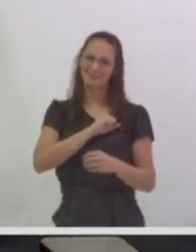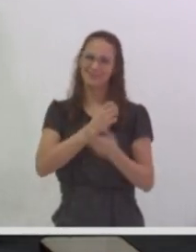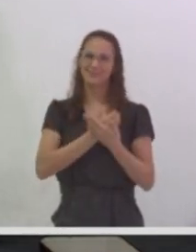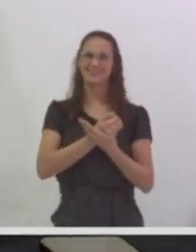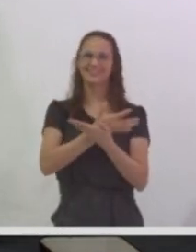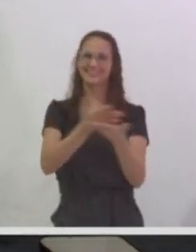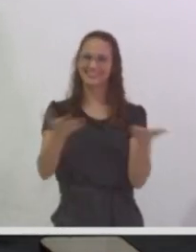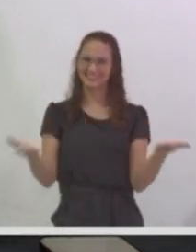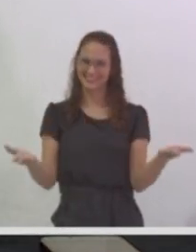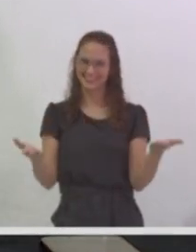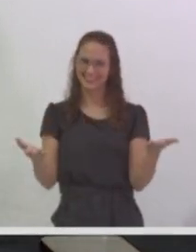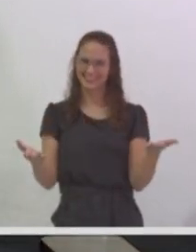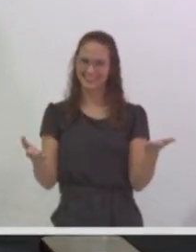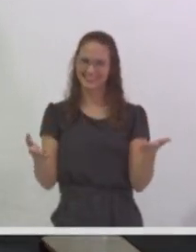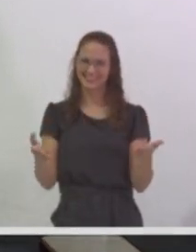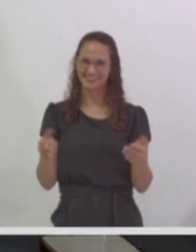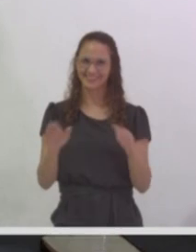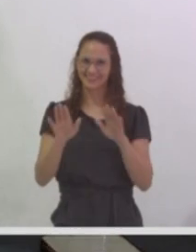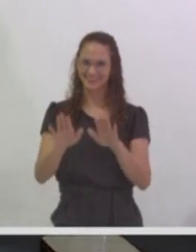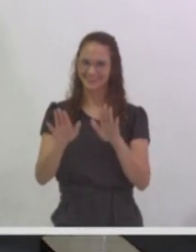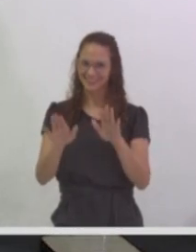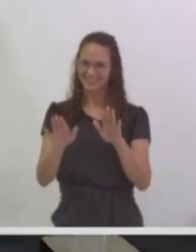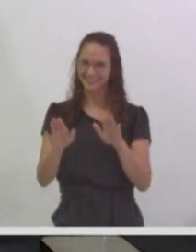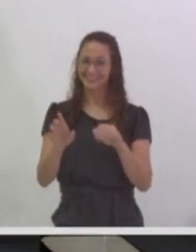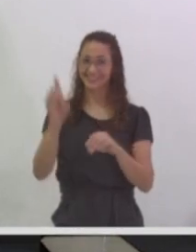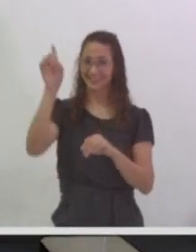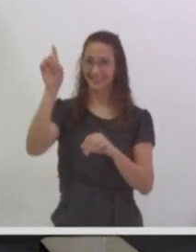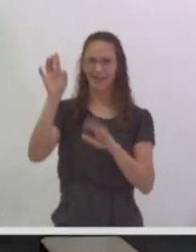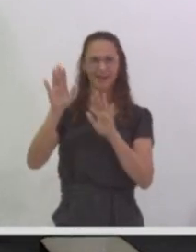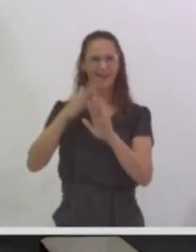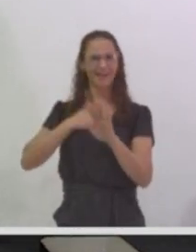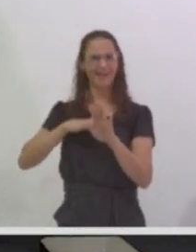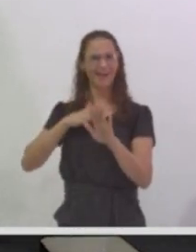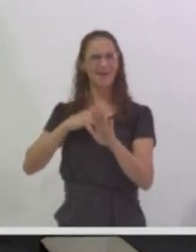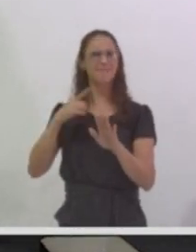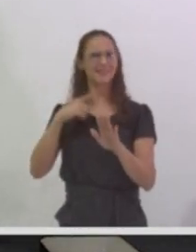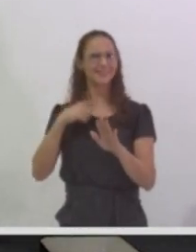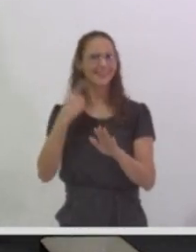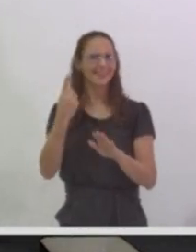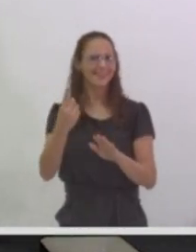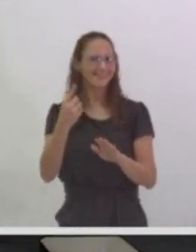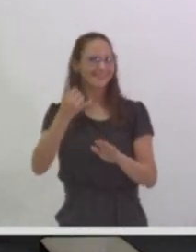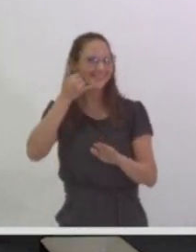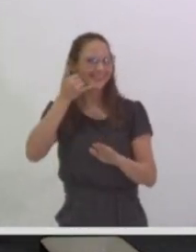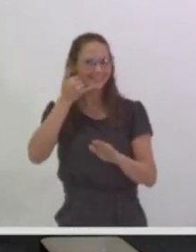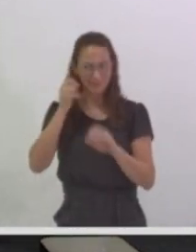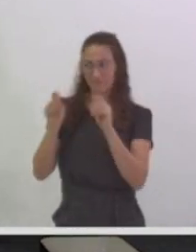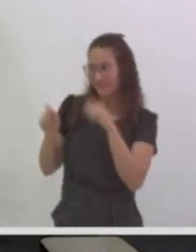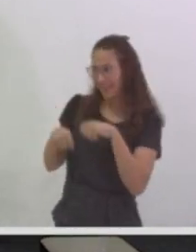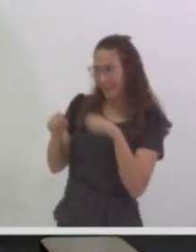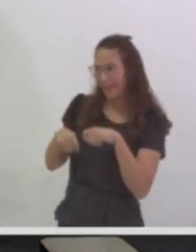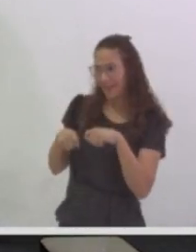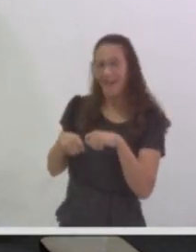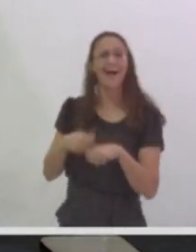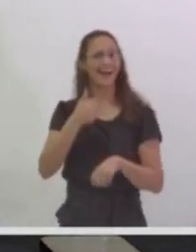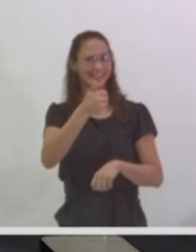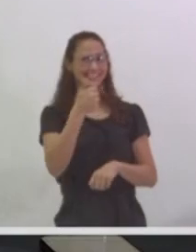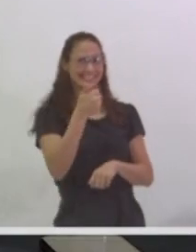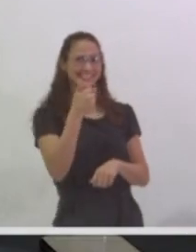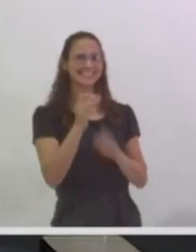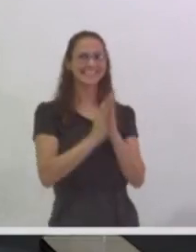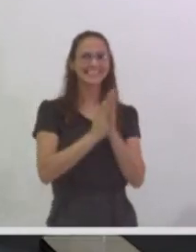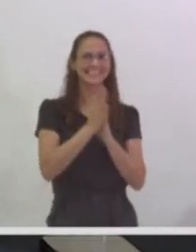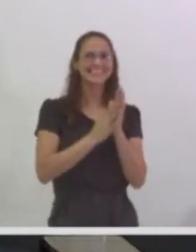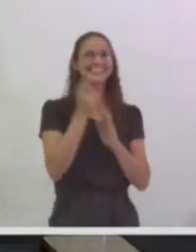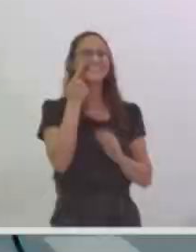peraí. Opa, a produção disse que tem alguém aqui na linha querendo falar com a gente, deixar seu recadinho. Dá tempo, produção? Dá tempo, legal. Então vamos lá